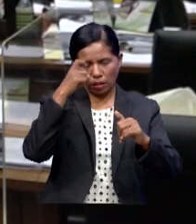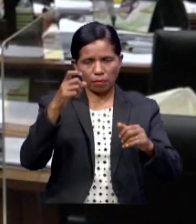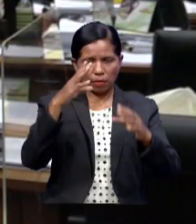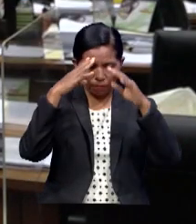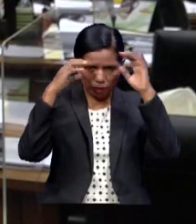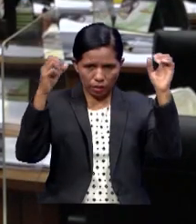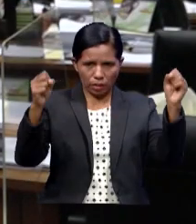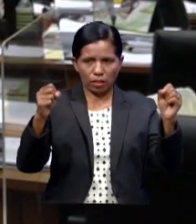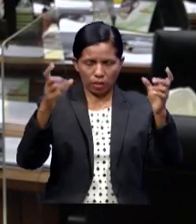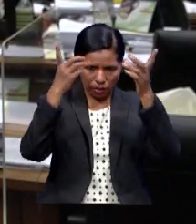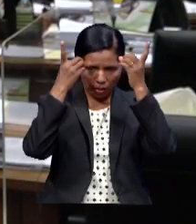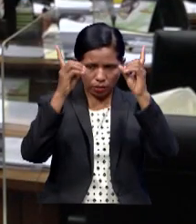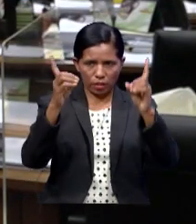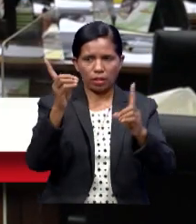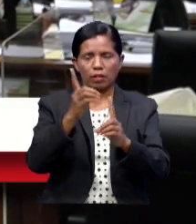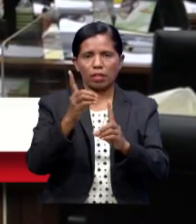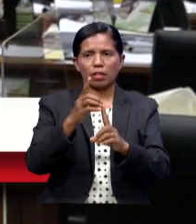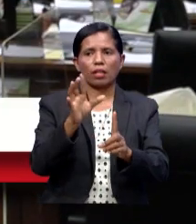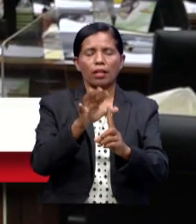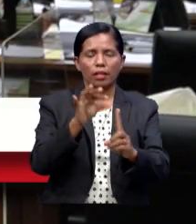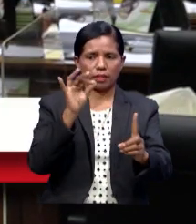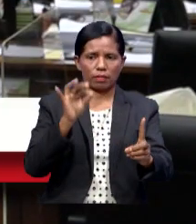decreta data eleição,